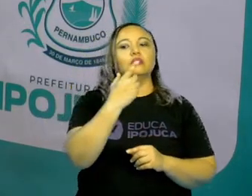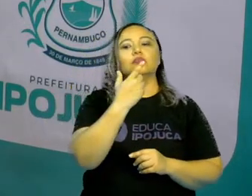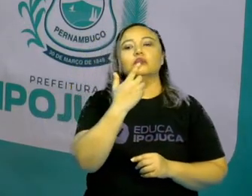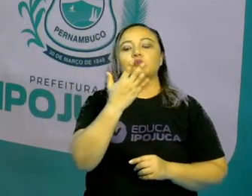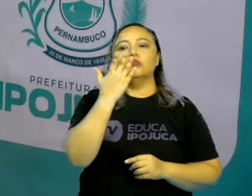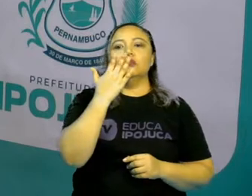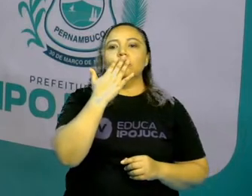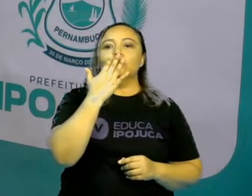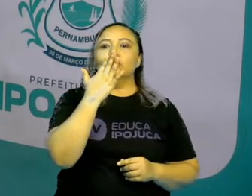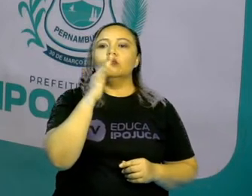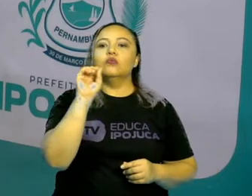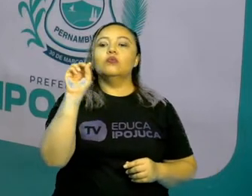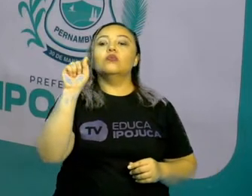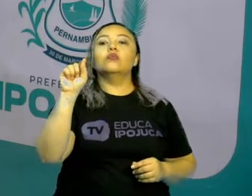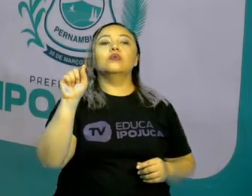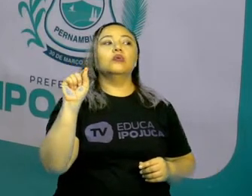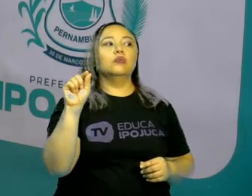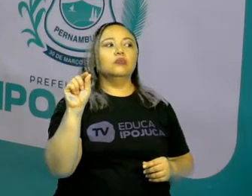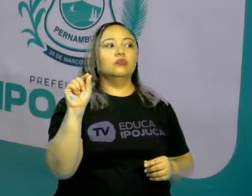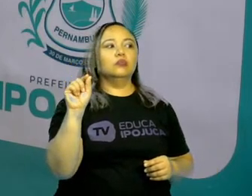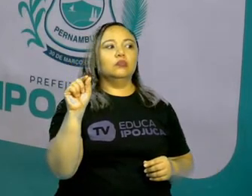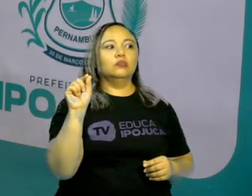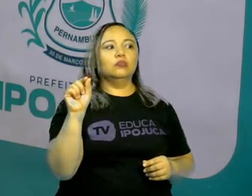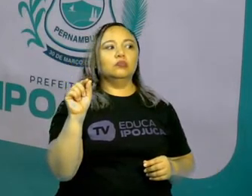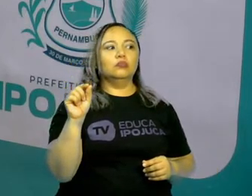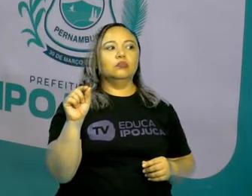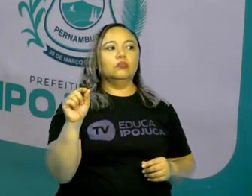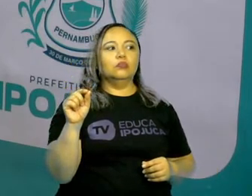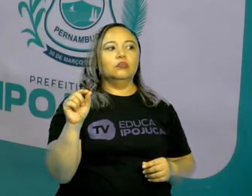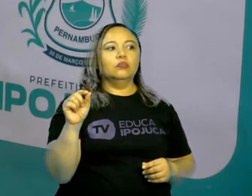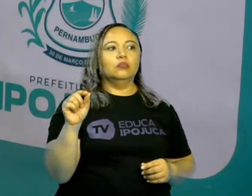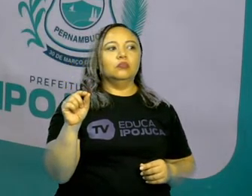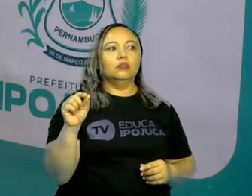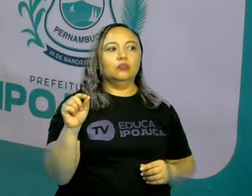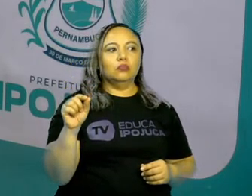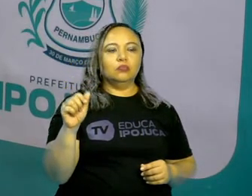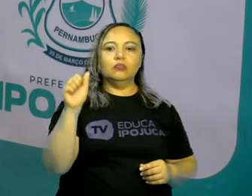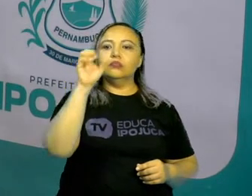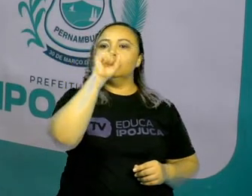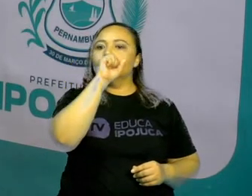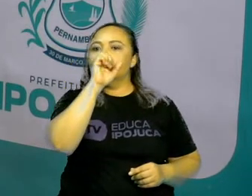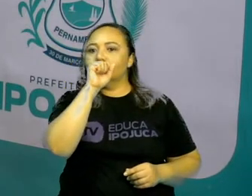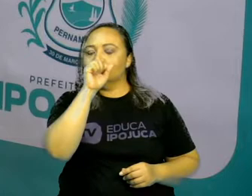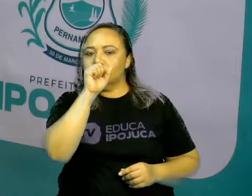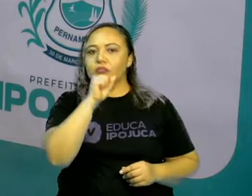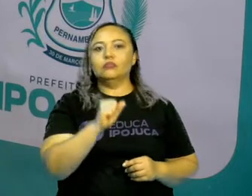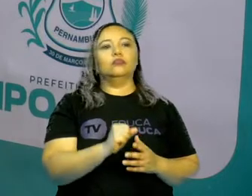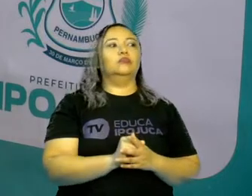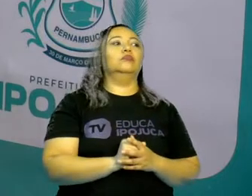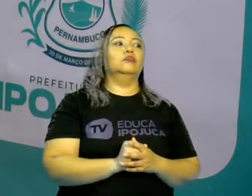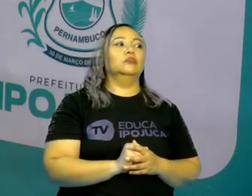Acertou? E um beijo de luz para quem disse. Ficou laranja. Muito bem.